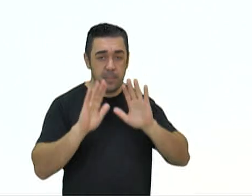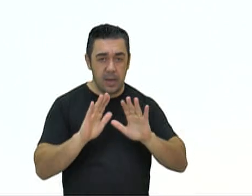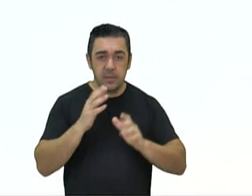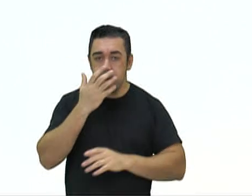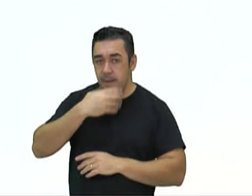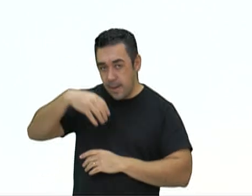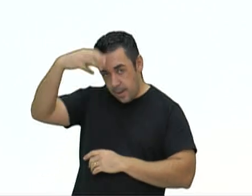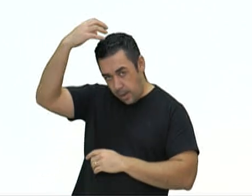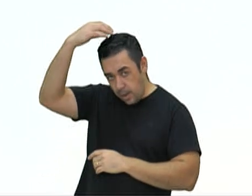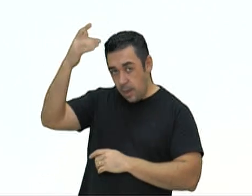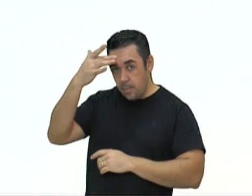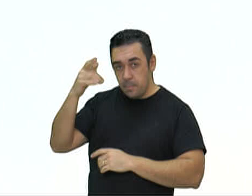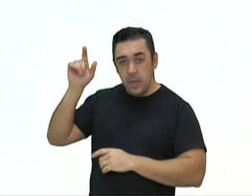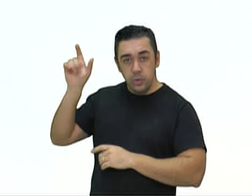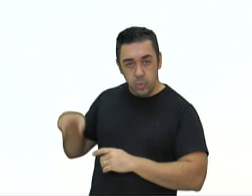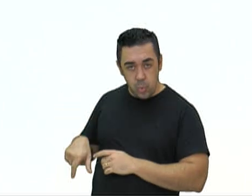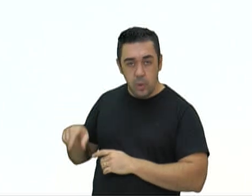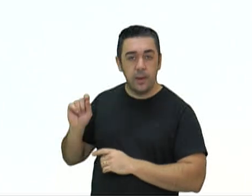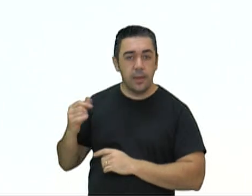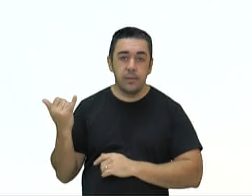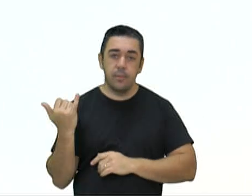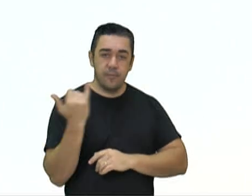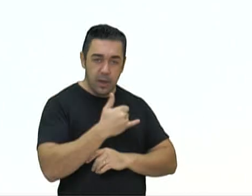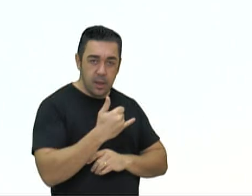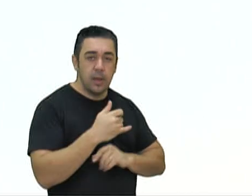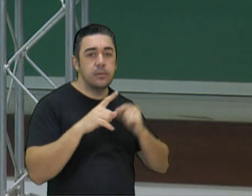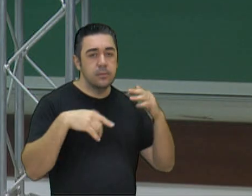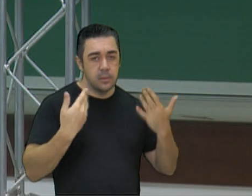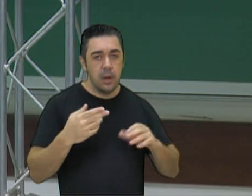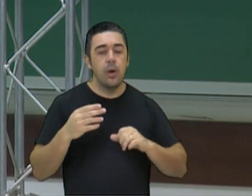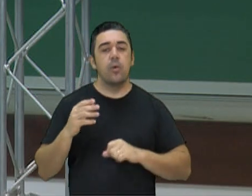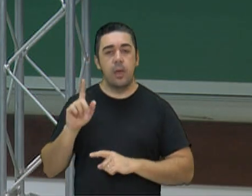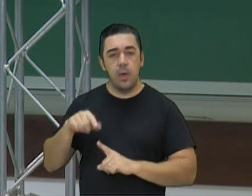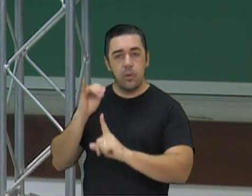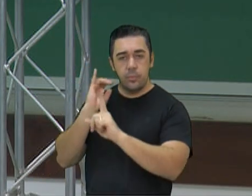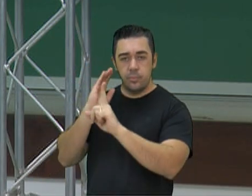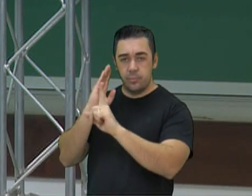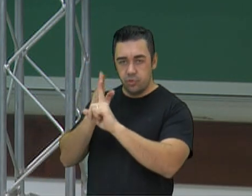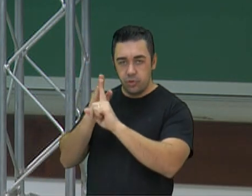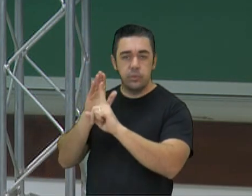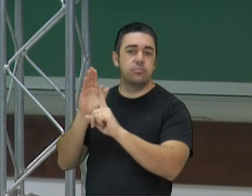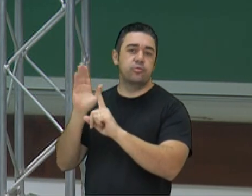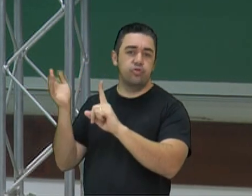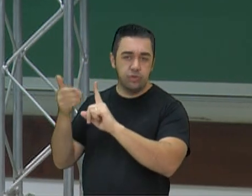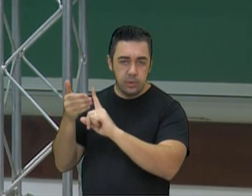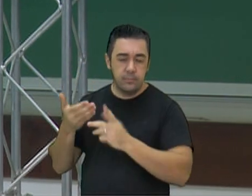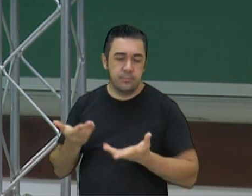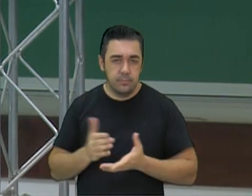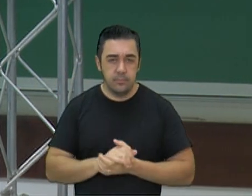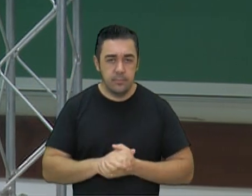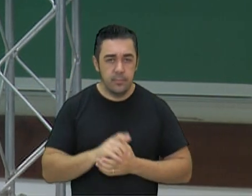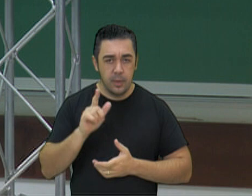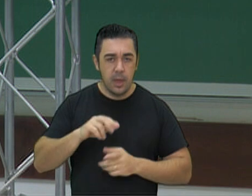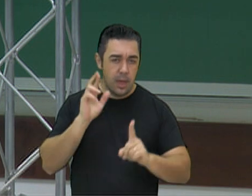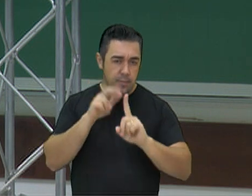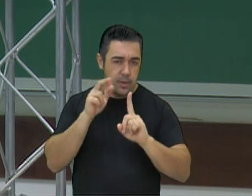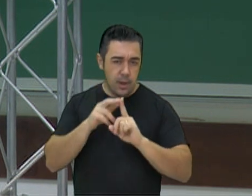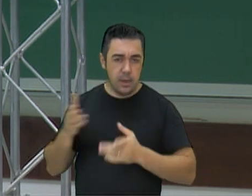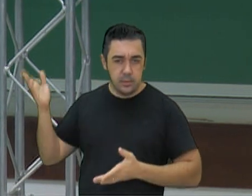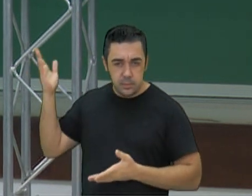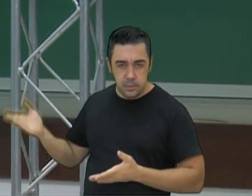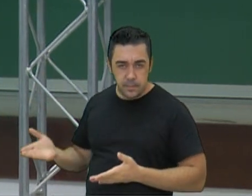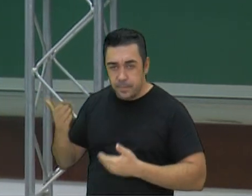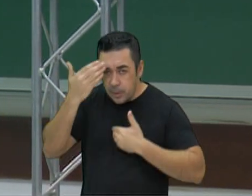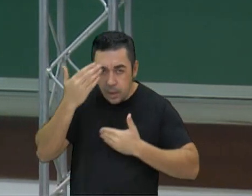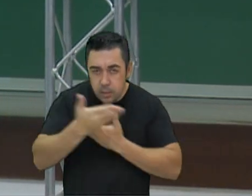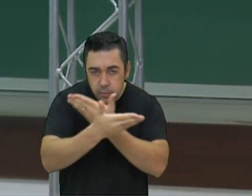rei é a pessoa para quem isso deve ser dito, então é o objeto indireto, certo? Então, estão aqui as referências, né? Agradeço